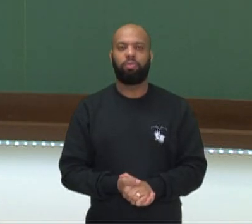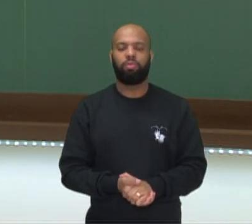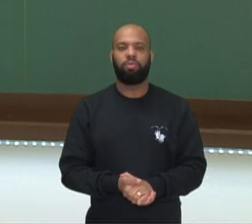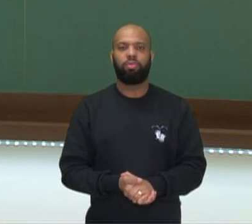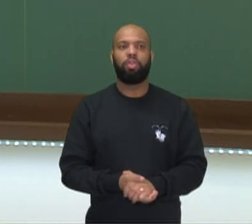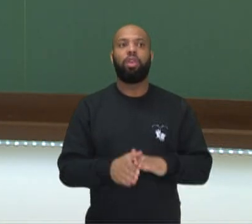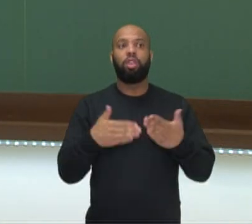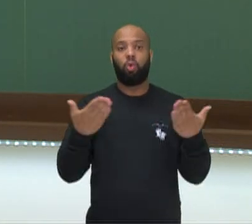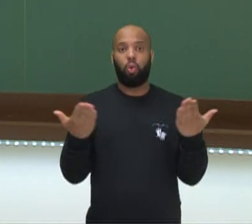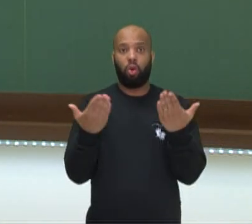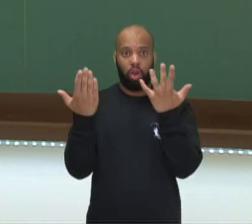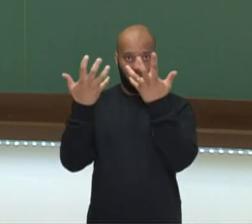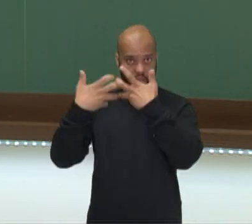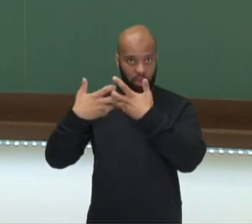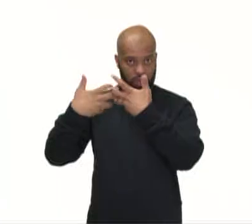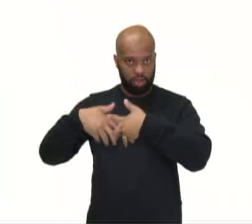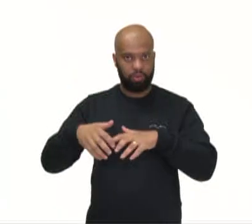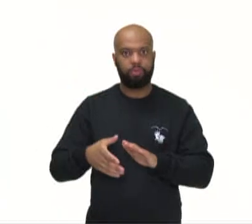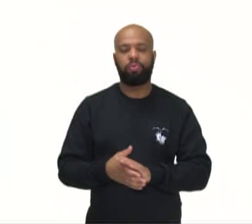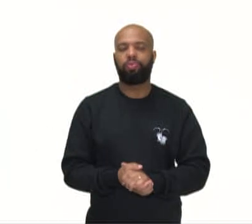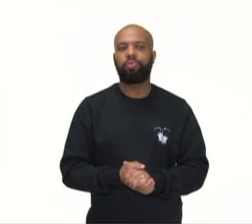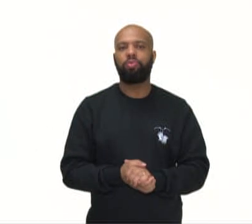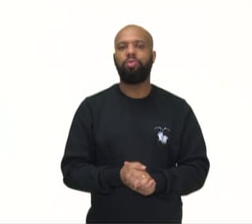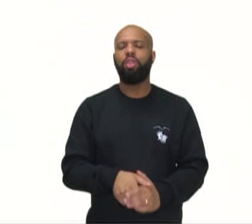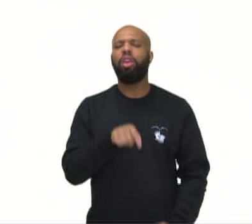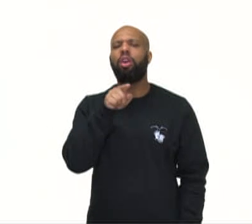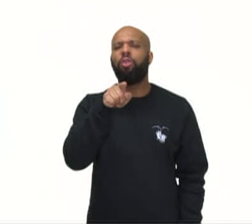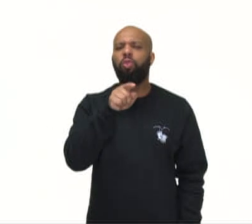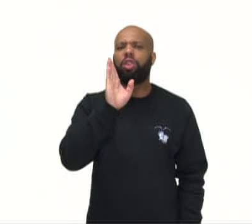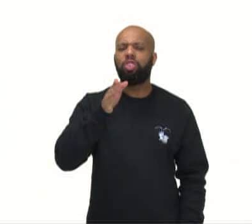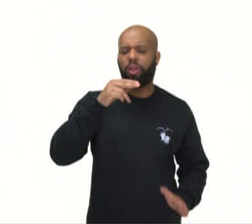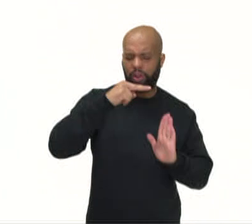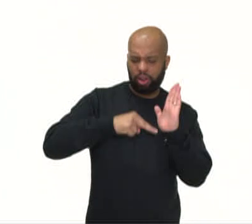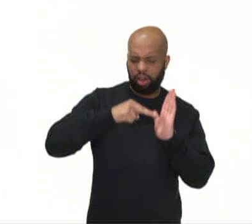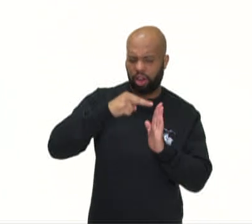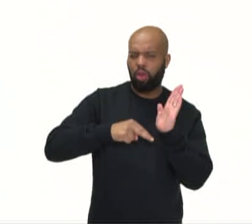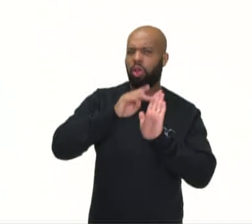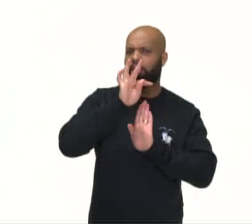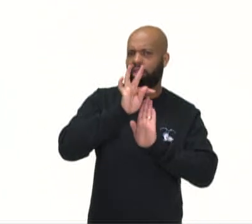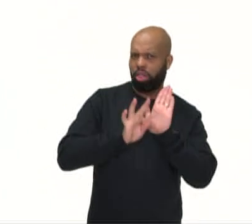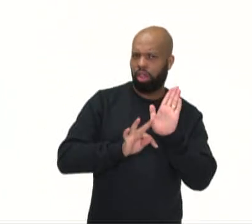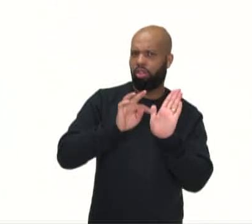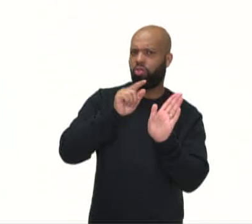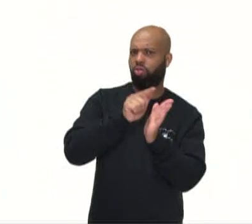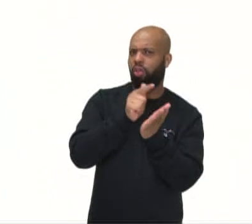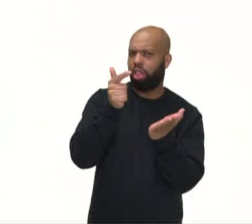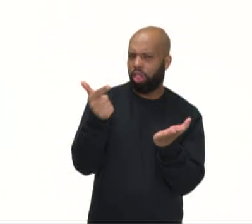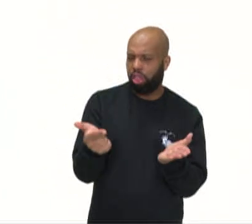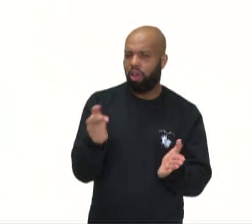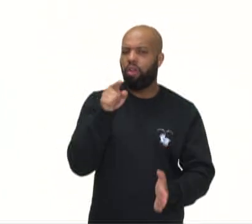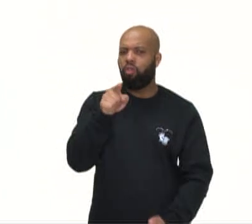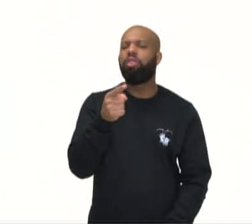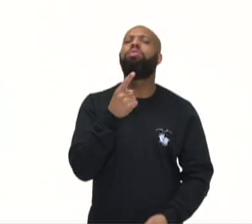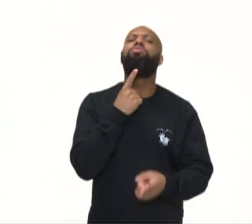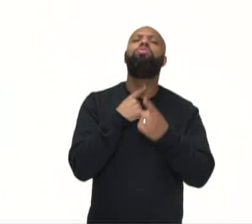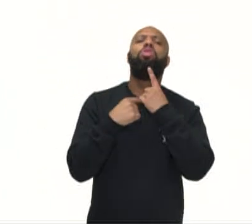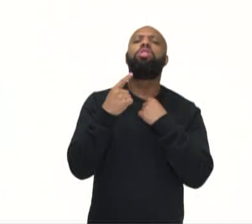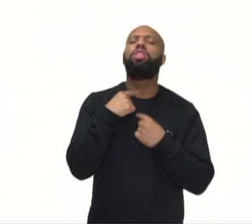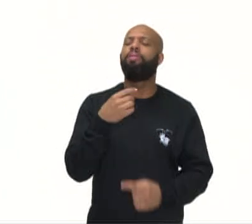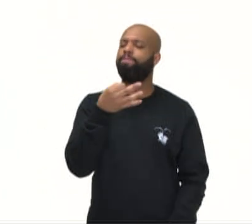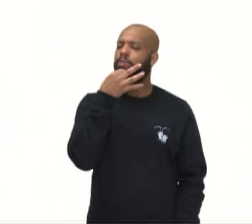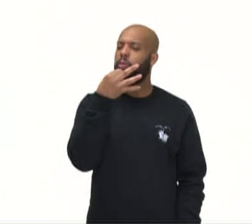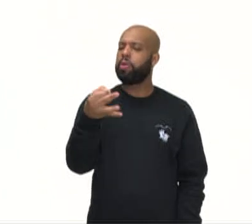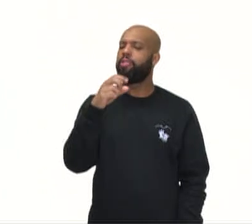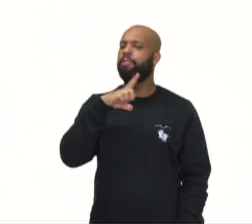Uma pequena reflexão. Você já leu algum texto jornalístico e ficou com vontade de dar